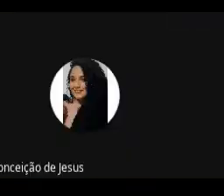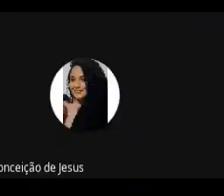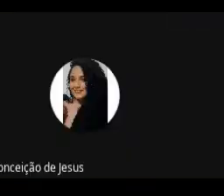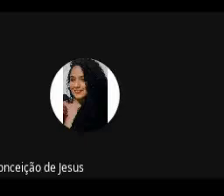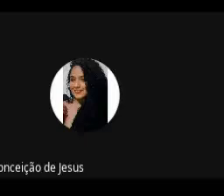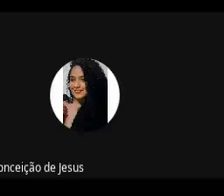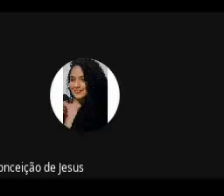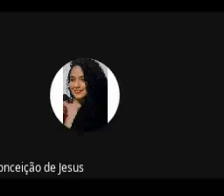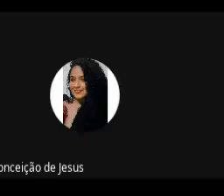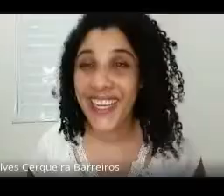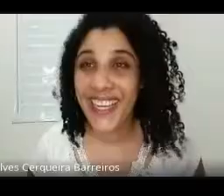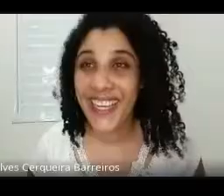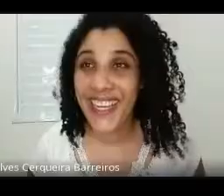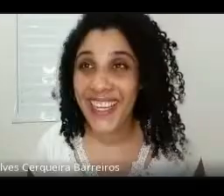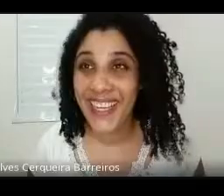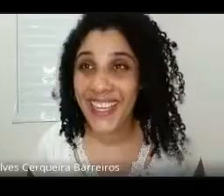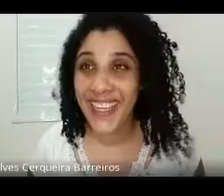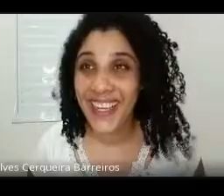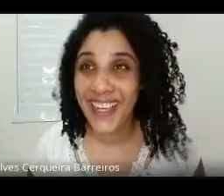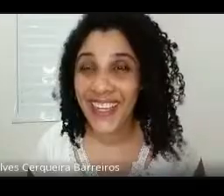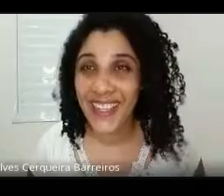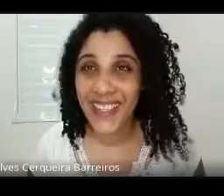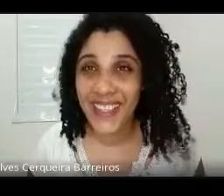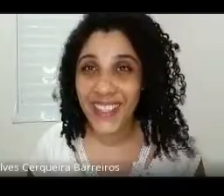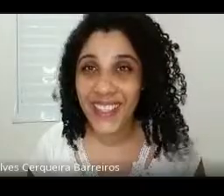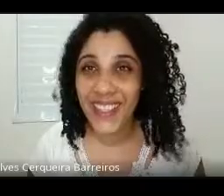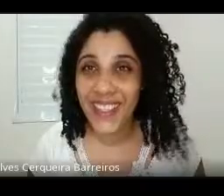Carro. É o quê?